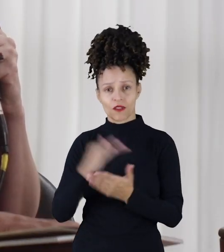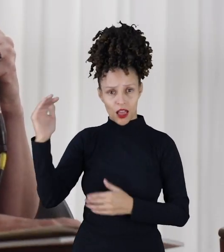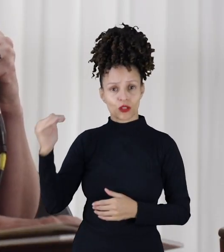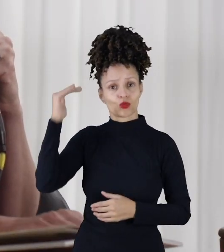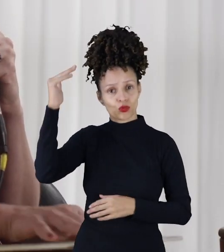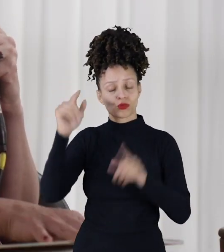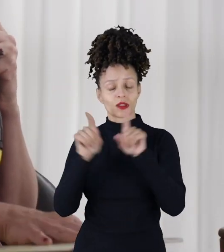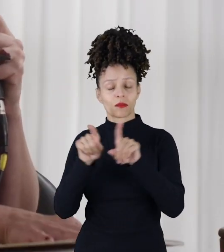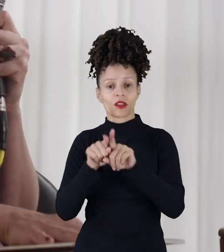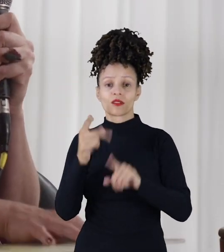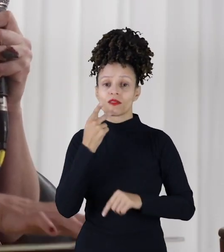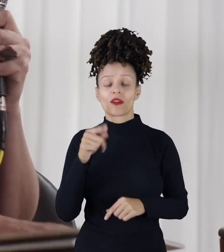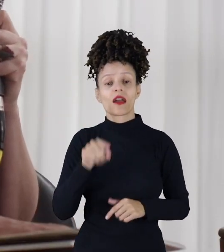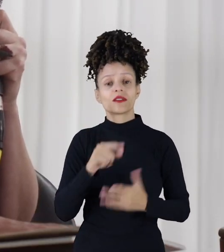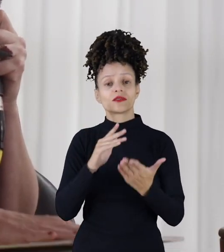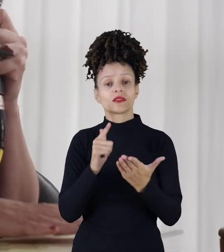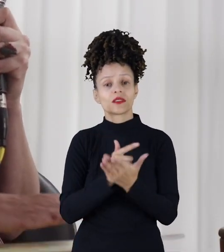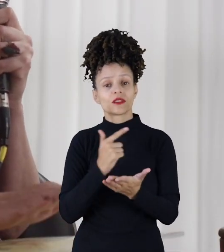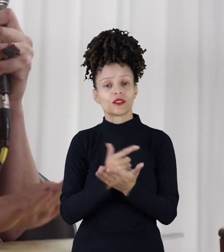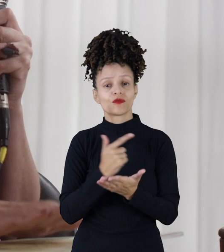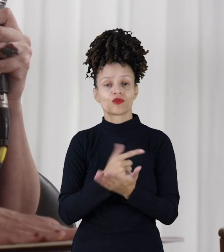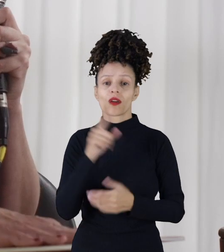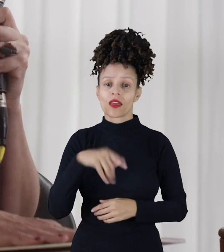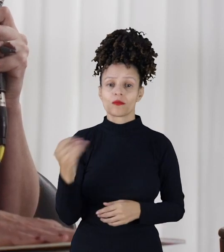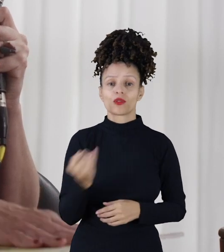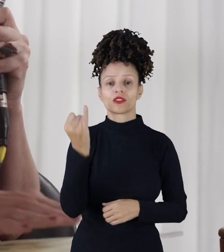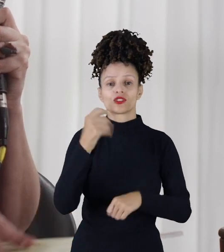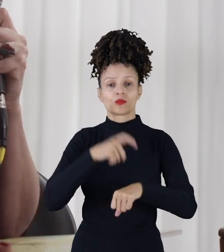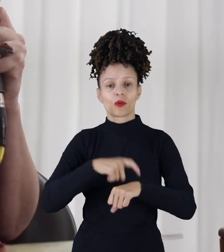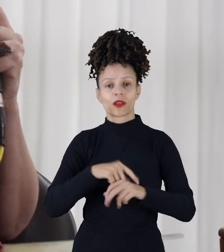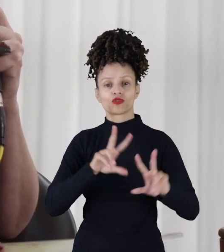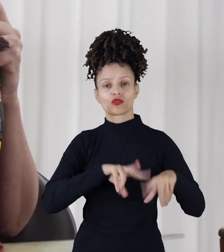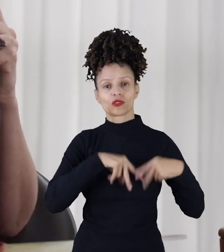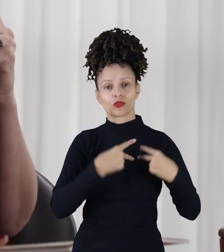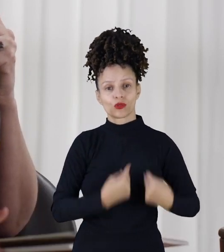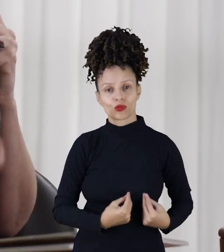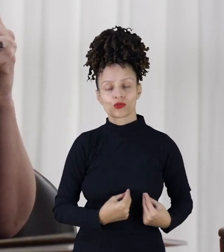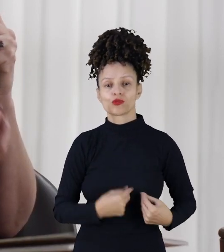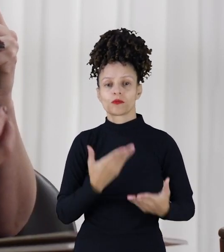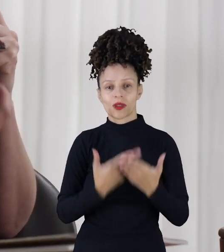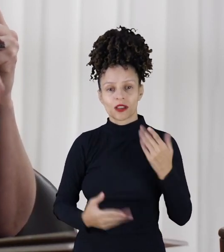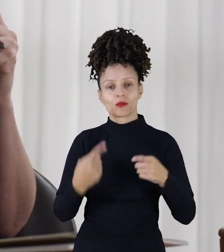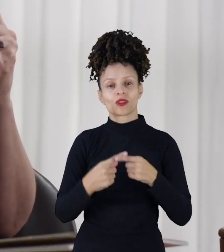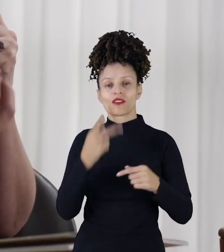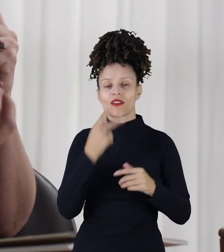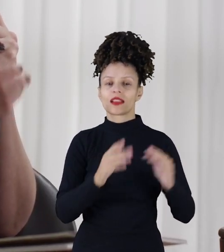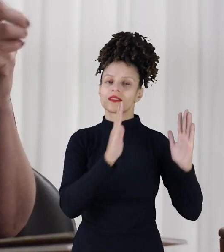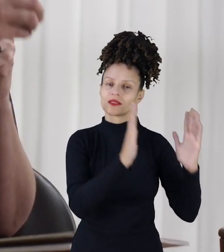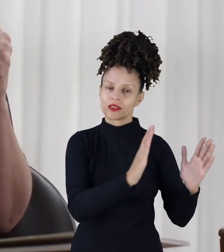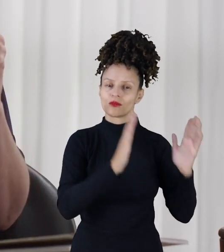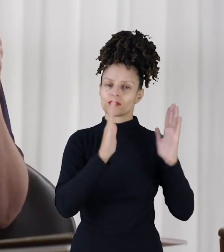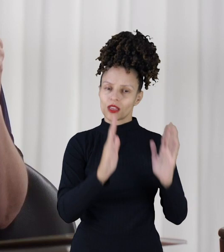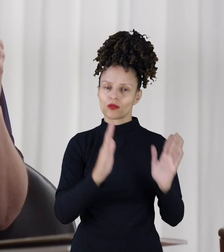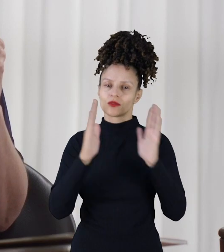mim que esse livro, muitos adultos inclusive, que esse livro foi muito importante num momento de luto, de perda, porque